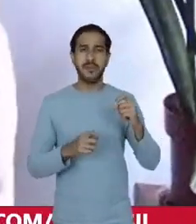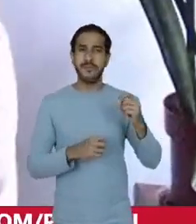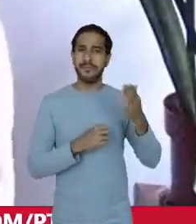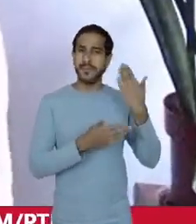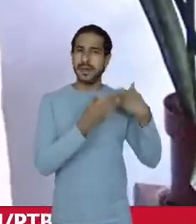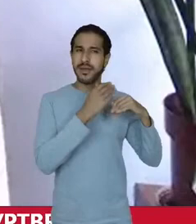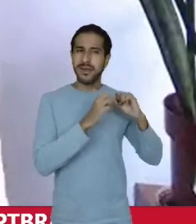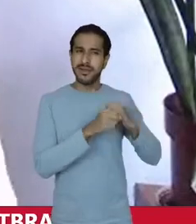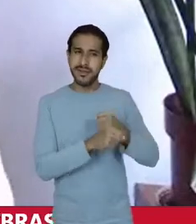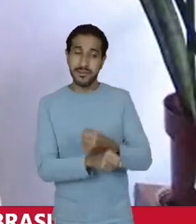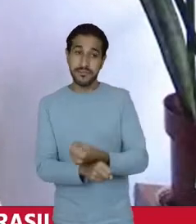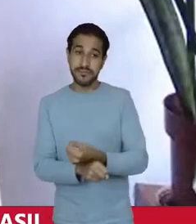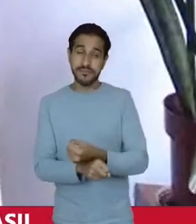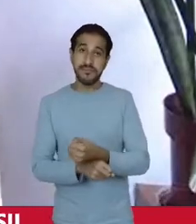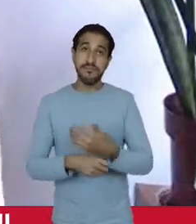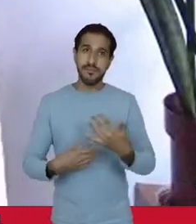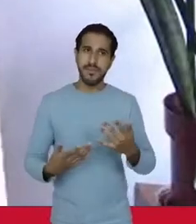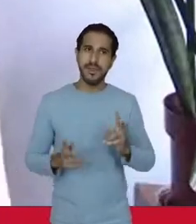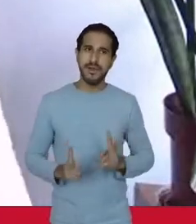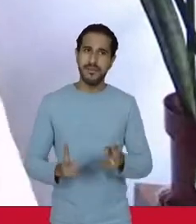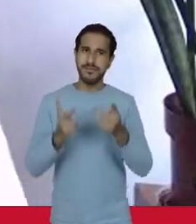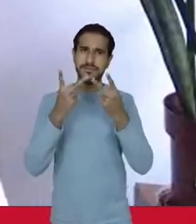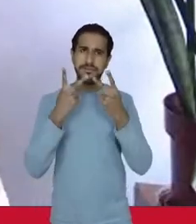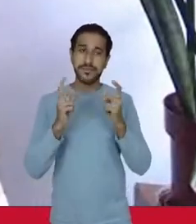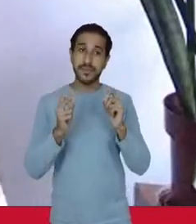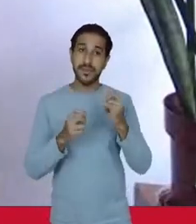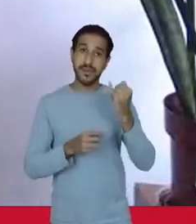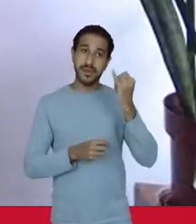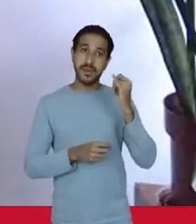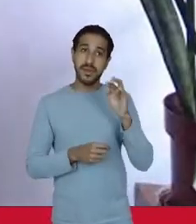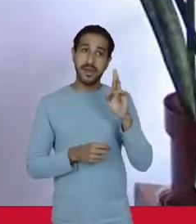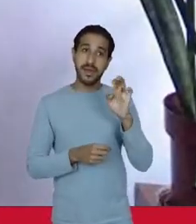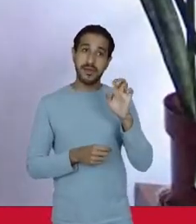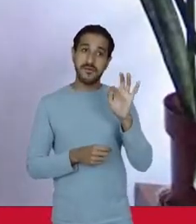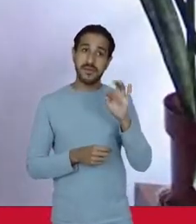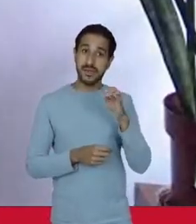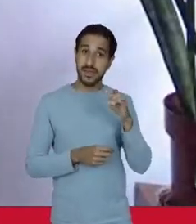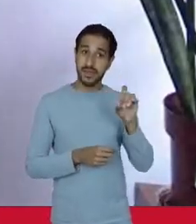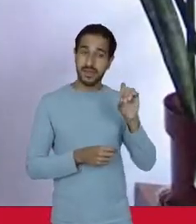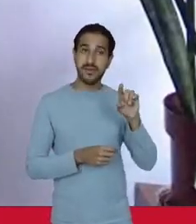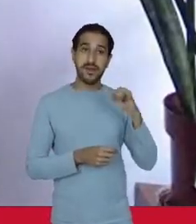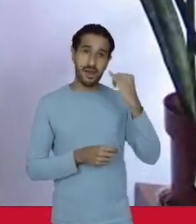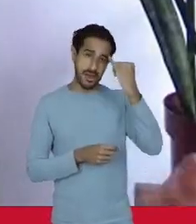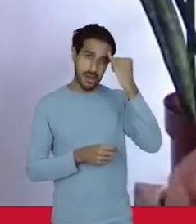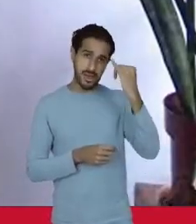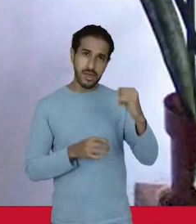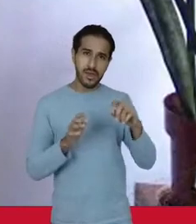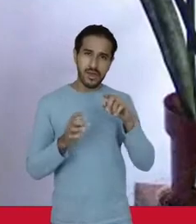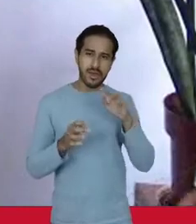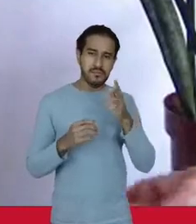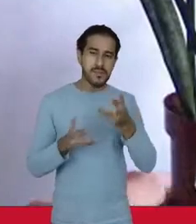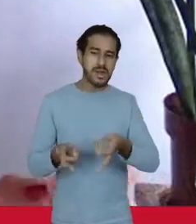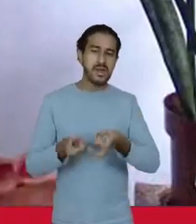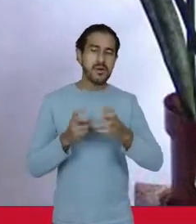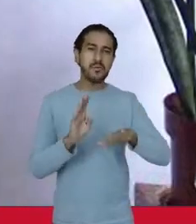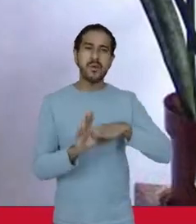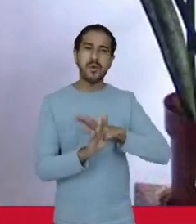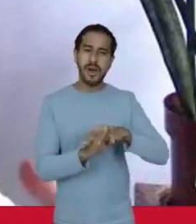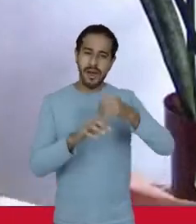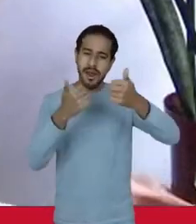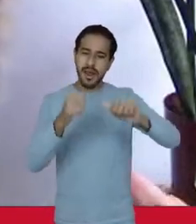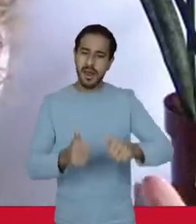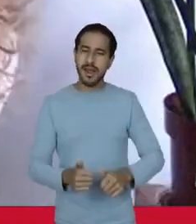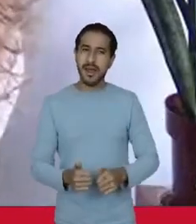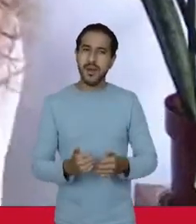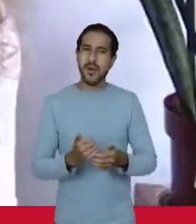escravidão. E aí eu tenho insistido na ideia de refundação como ideia de ver esse fundo, analisar